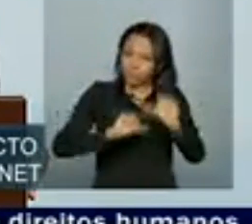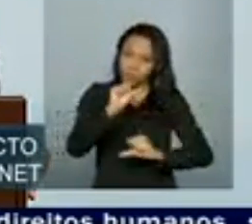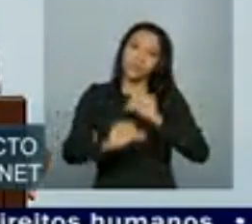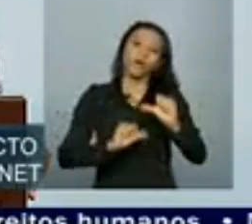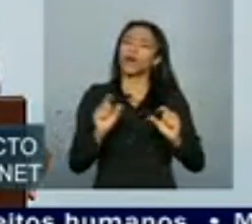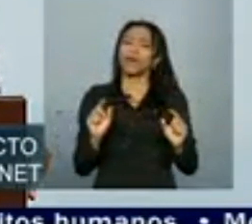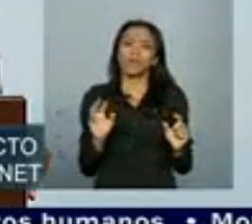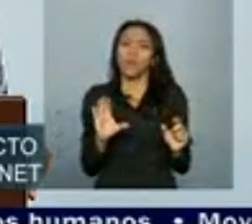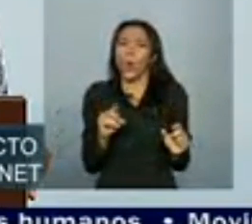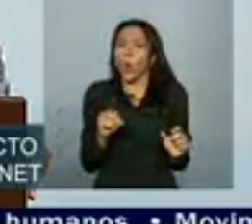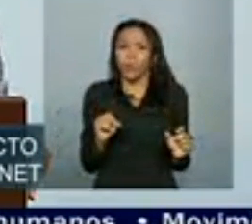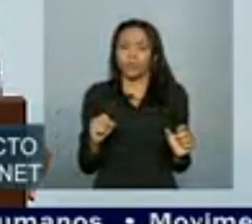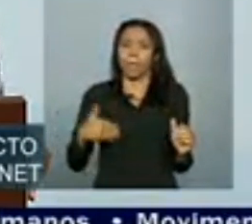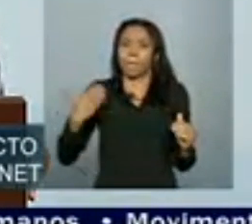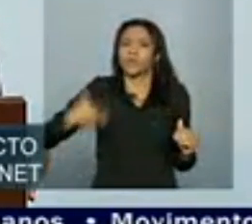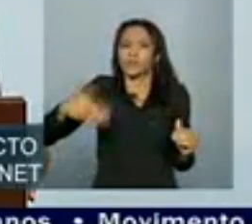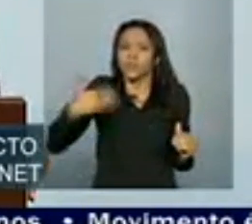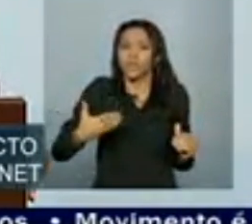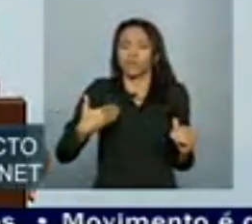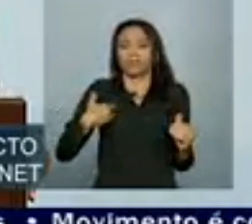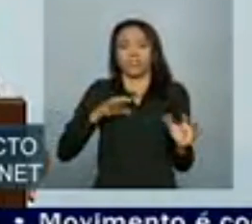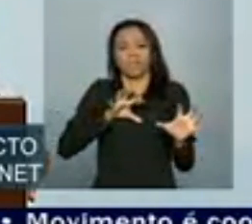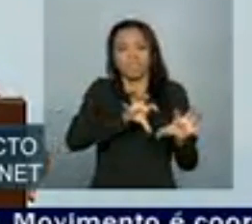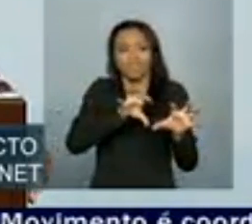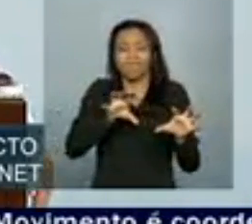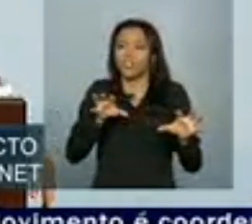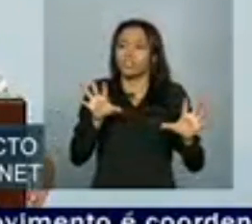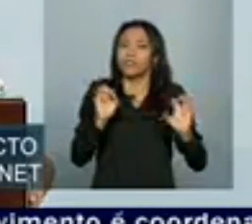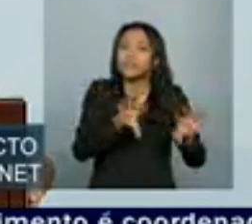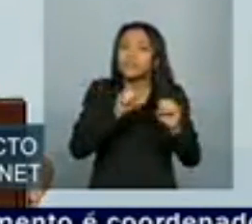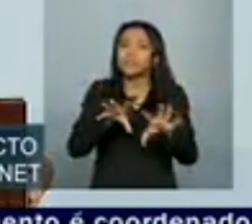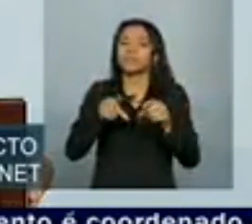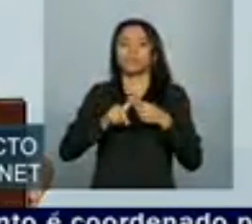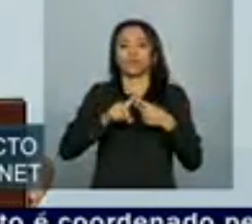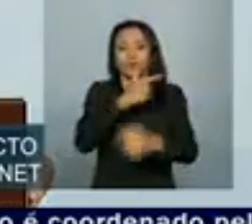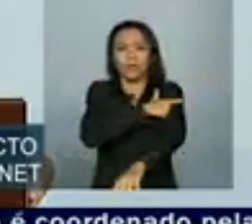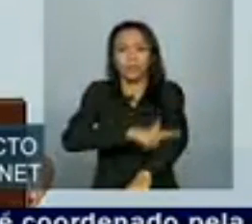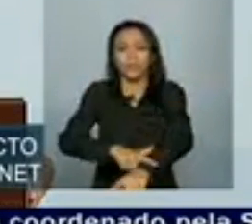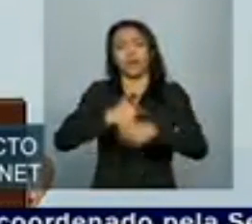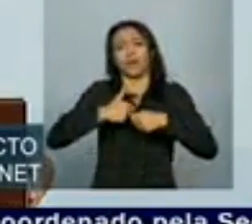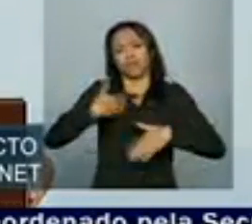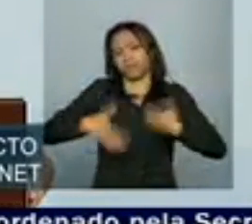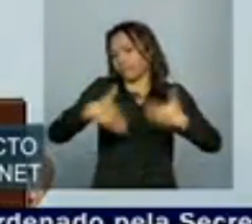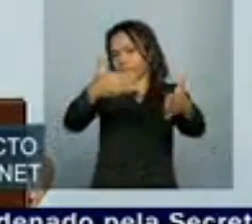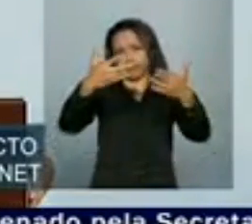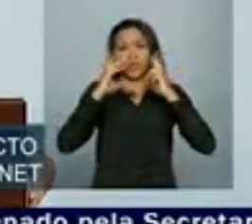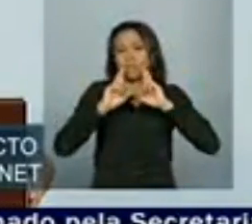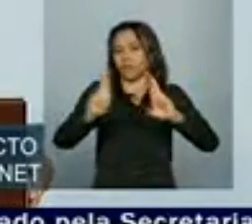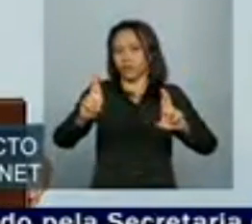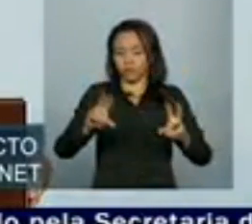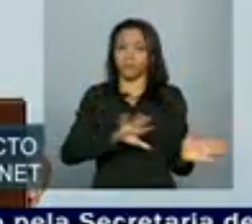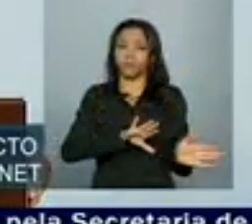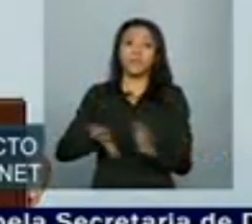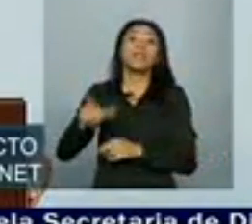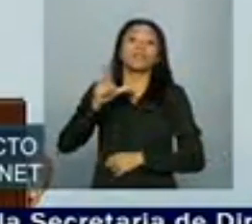um processo de persuasão e educação. Temos total compromisso com o enfrentamento às